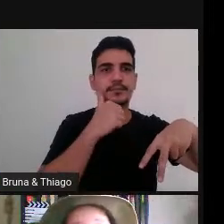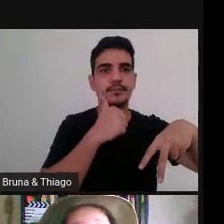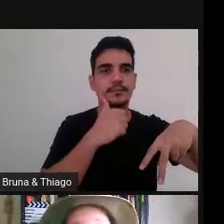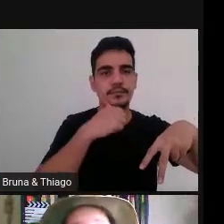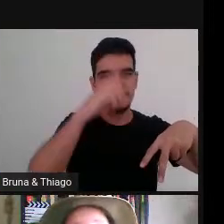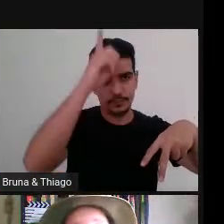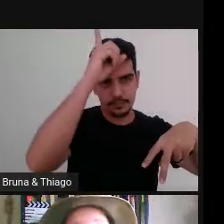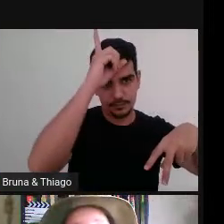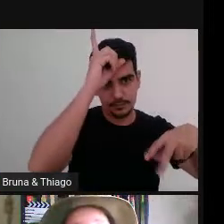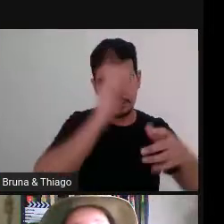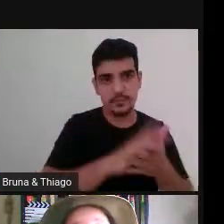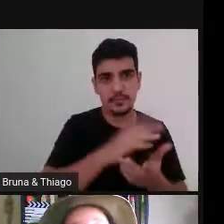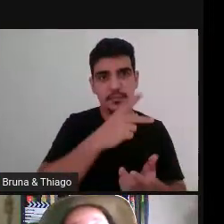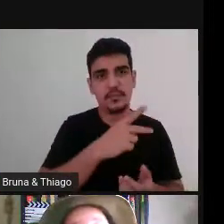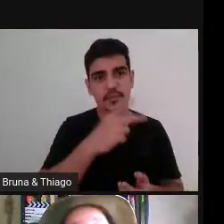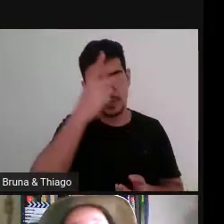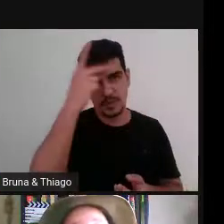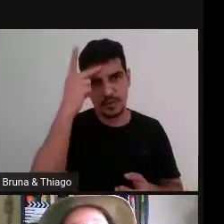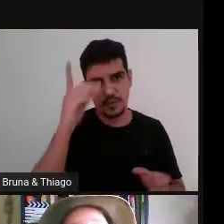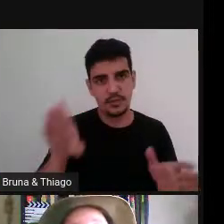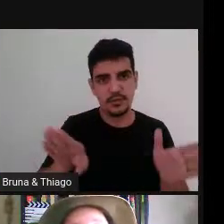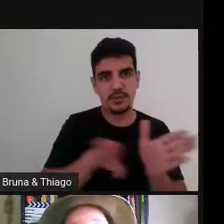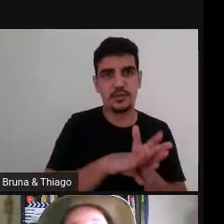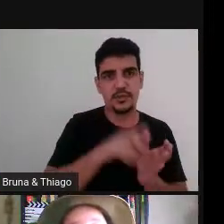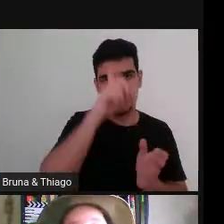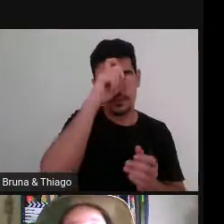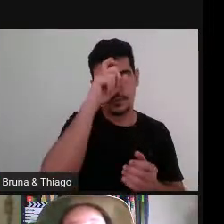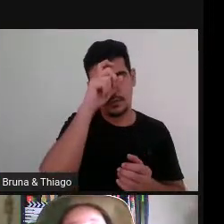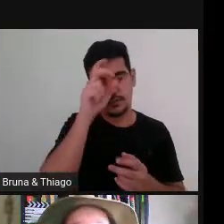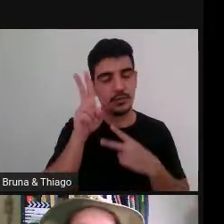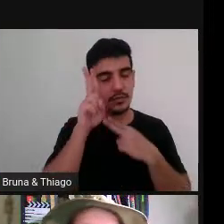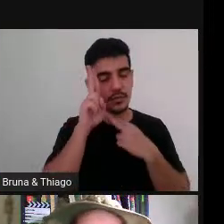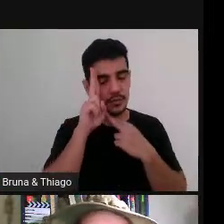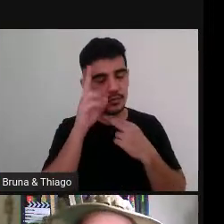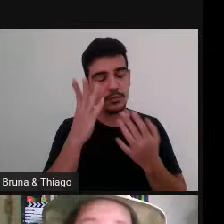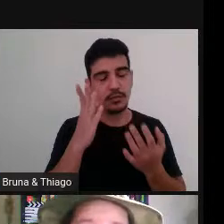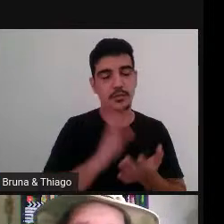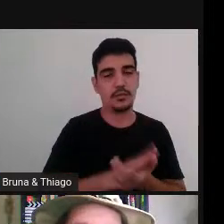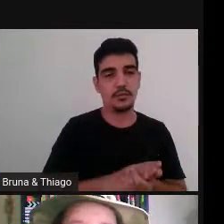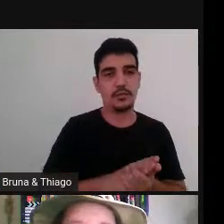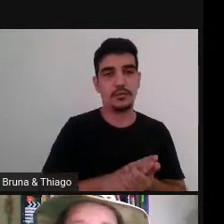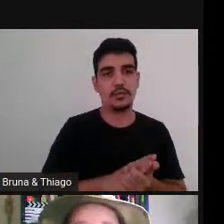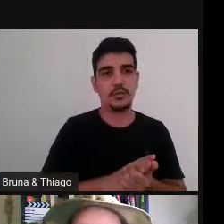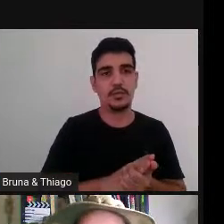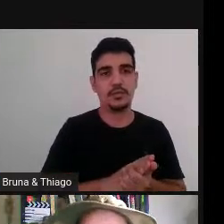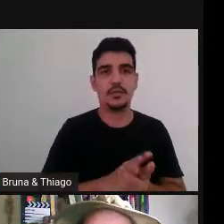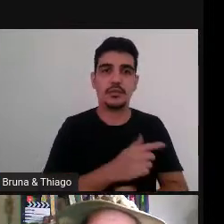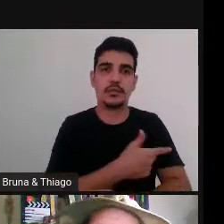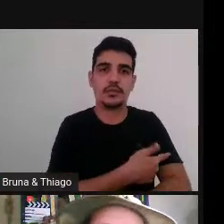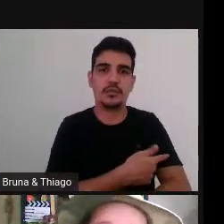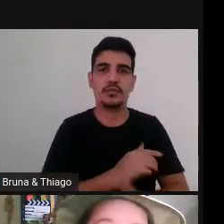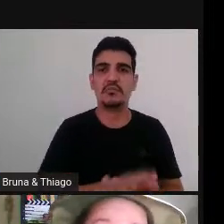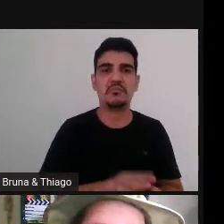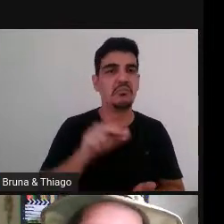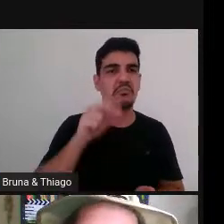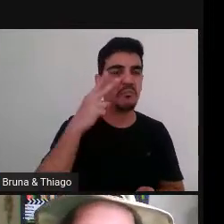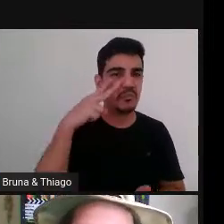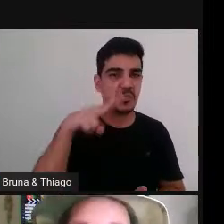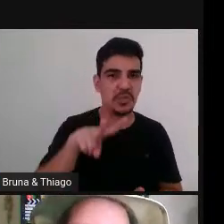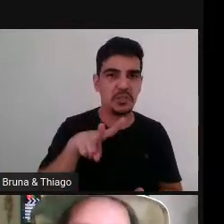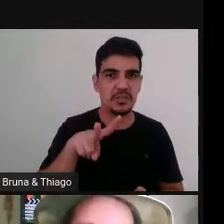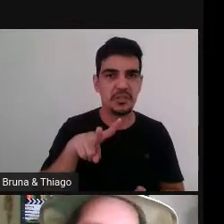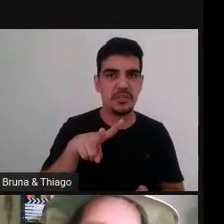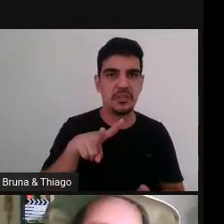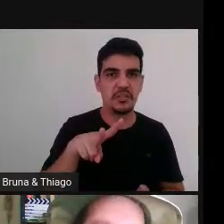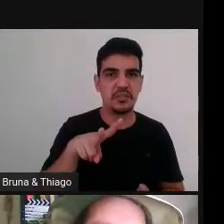chegou lá com sono, meio dormindo. E aí o médico me mandou essa foto e falou, professor, olha, eu tenho essa cobra aqui, que está dentro desse coletor